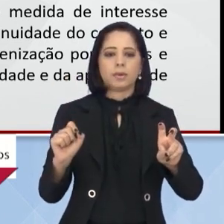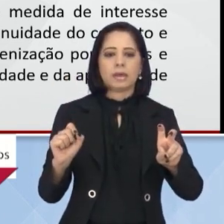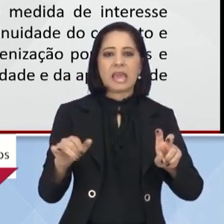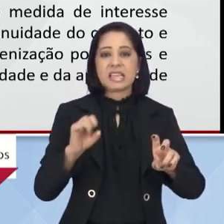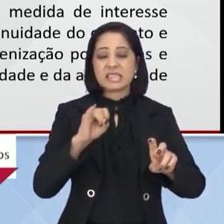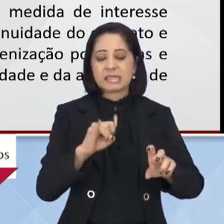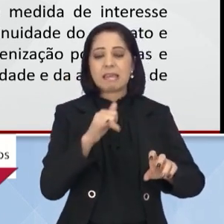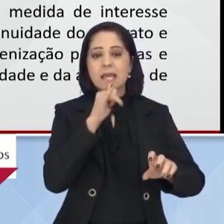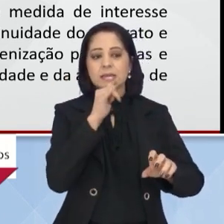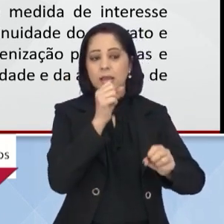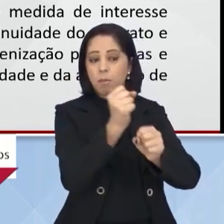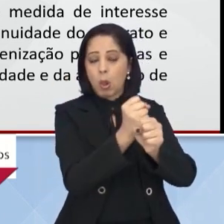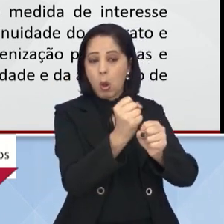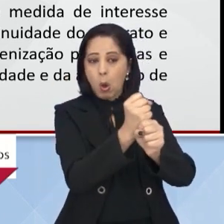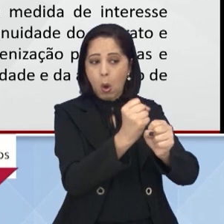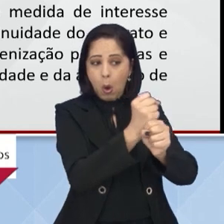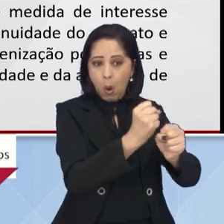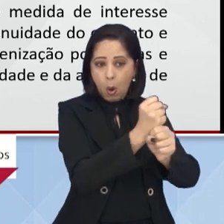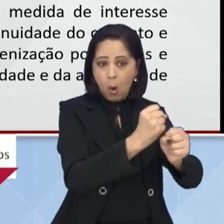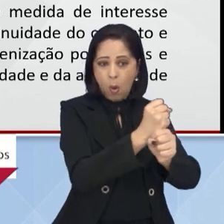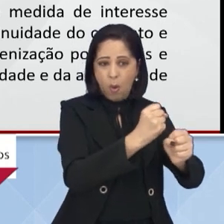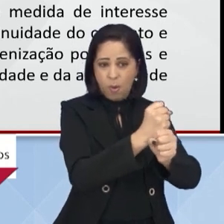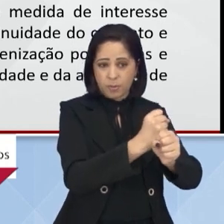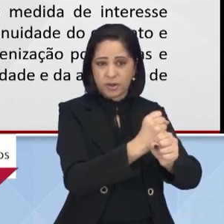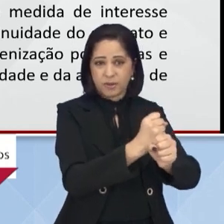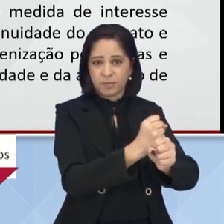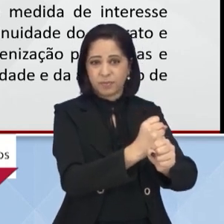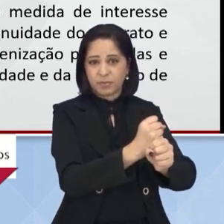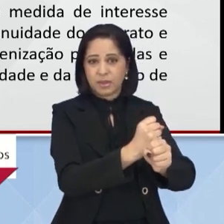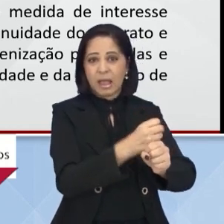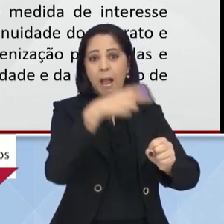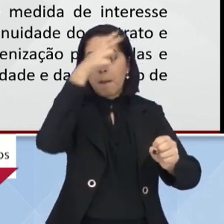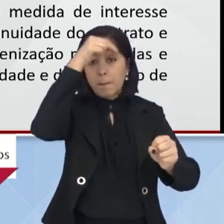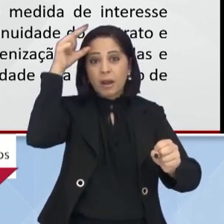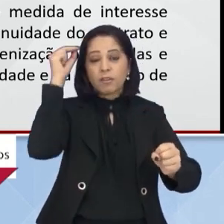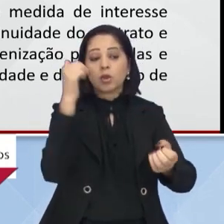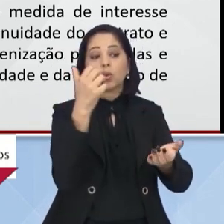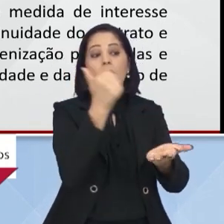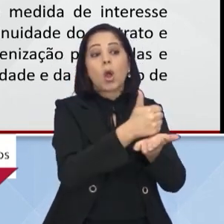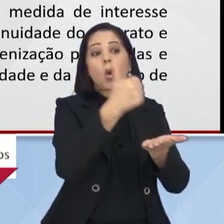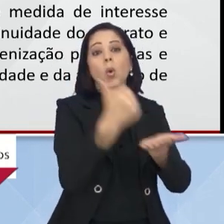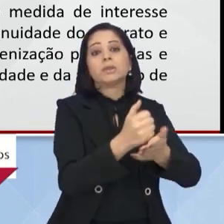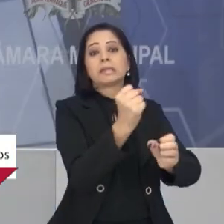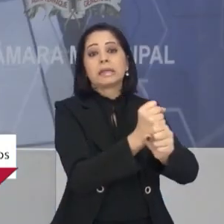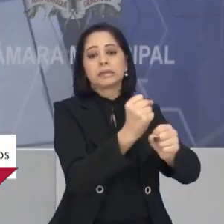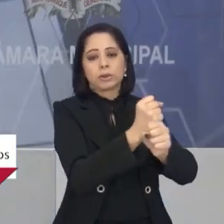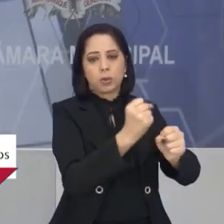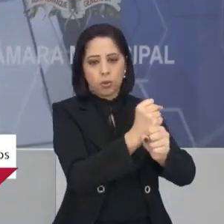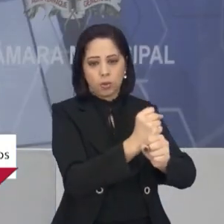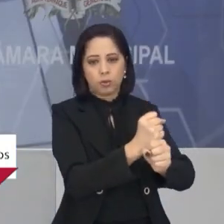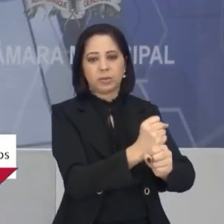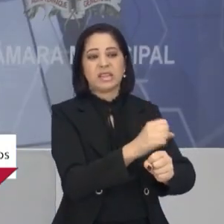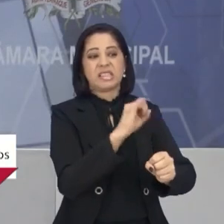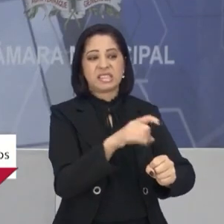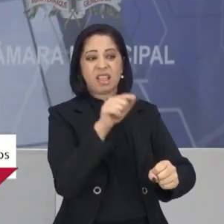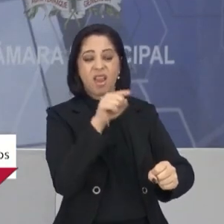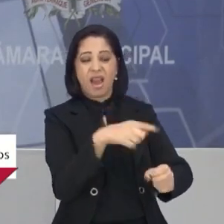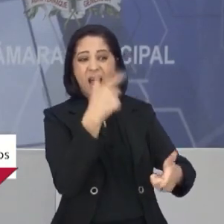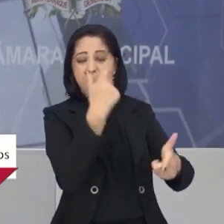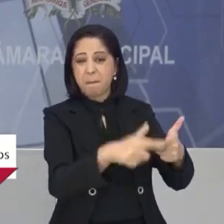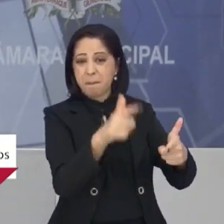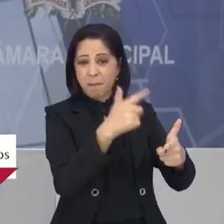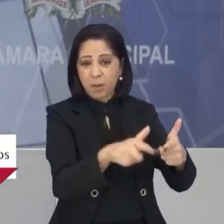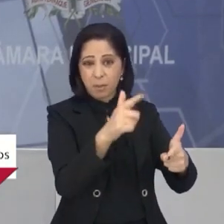de obras se a gente tiver algum problema na execução dessas obras a o a a seguradora ela vai poder